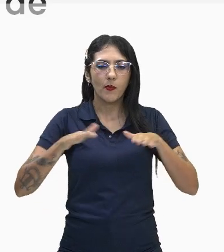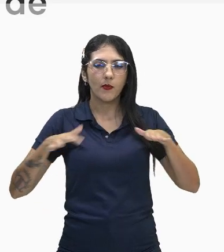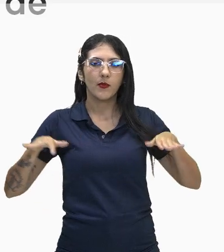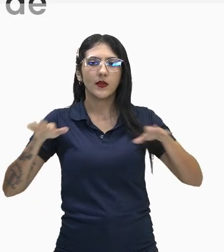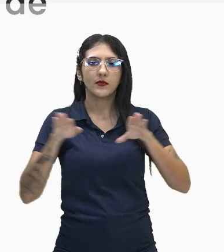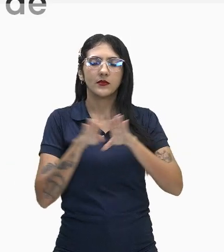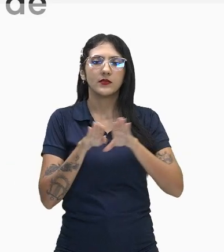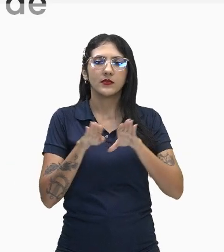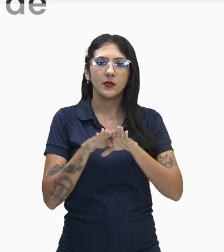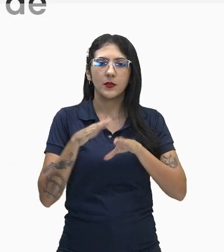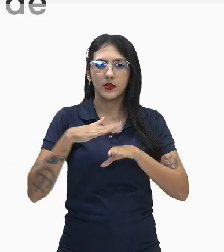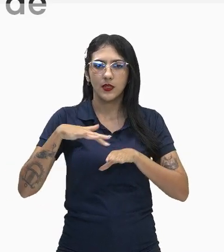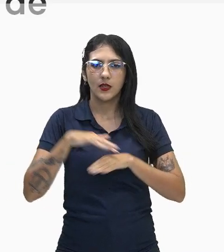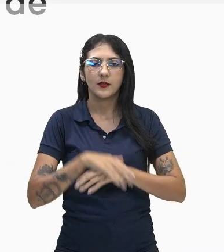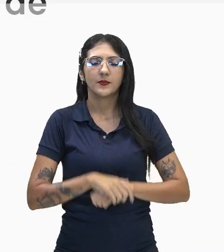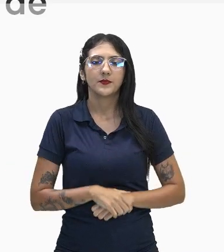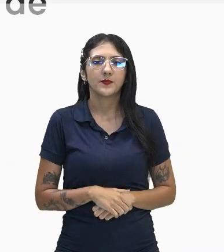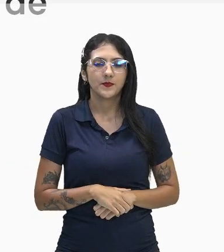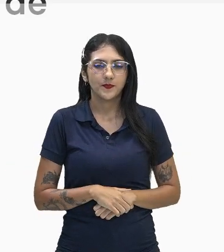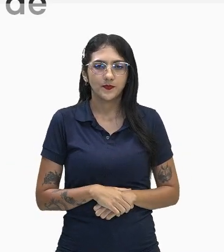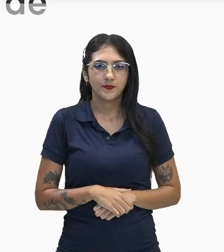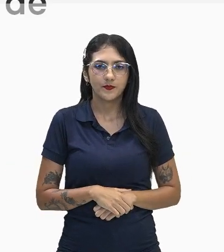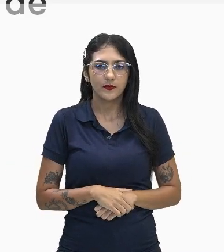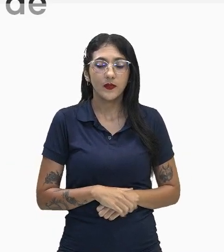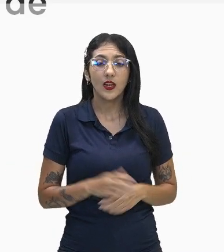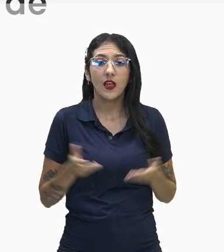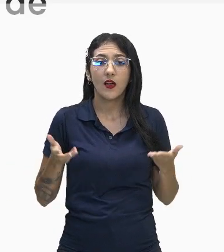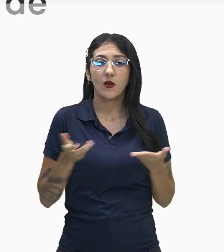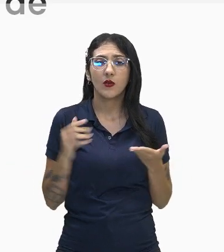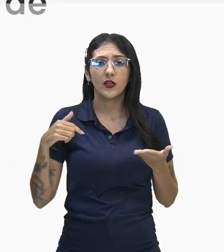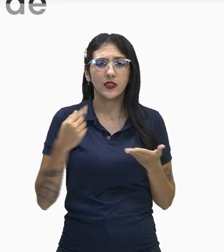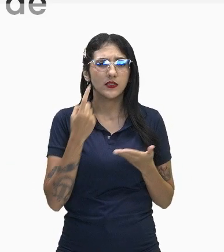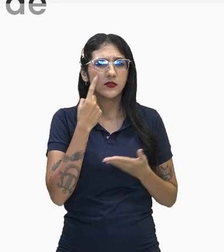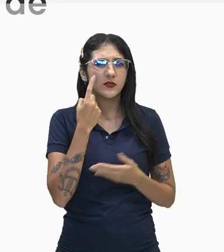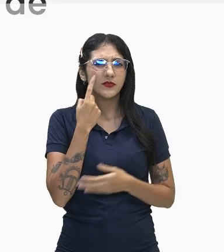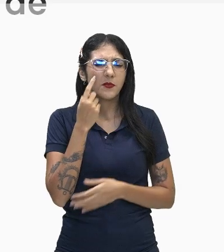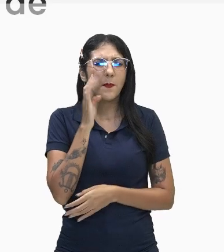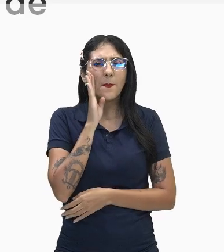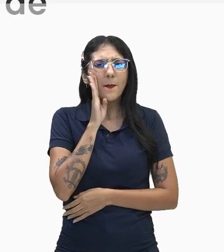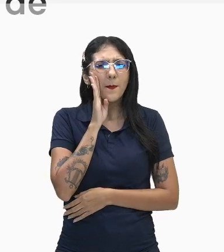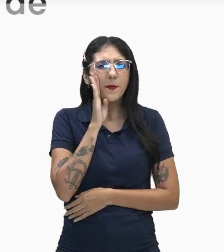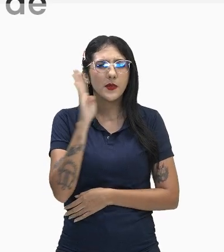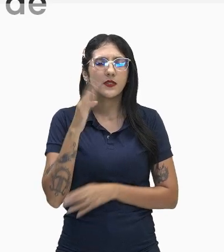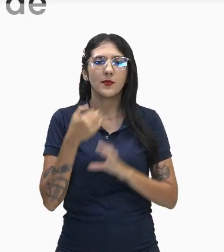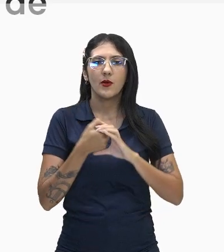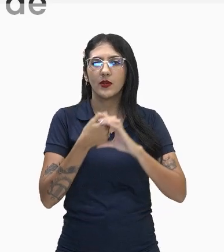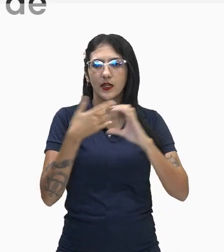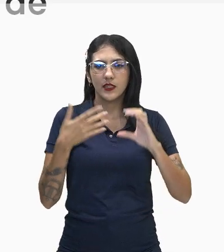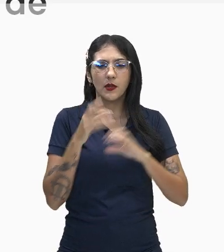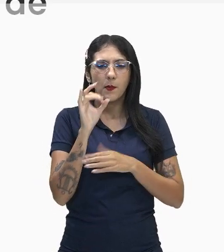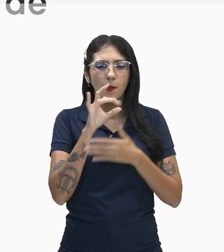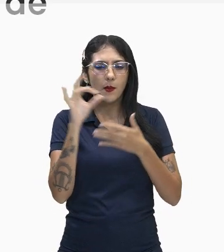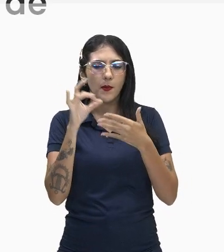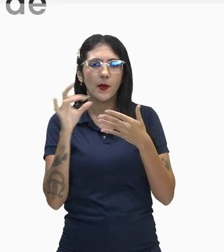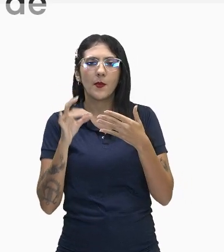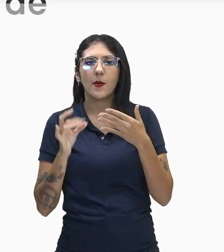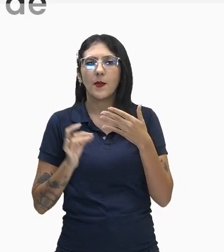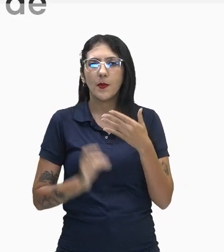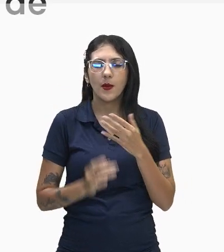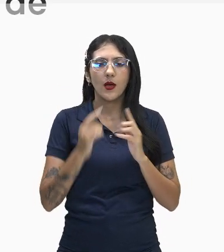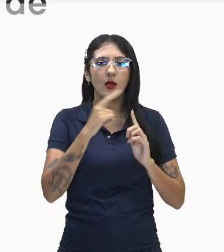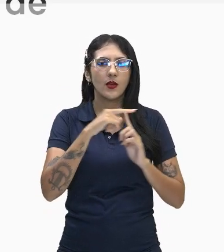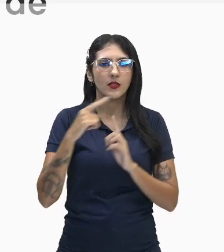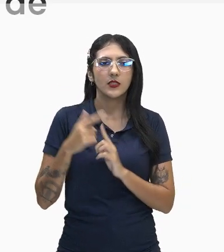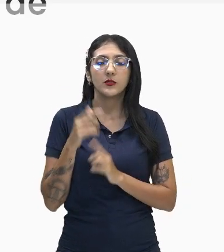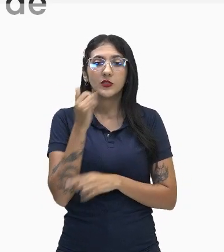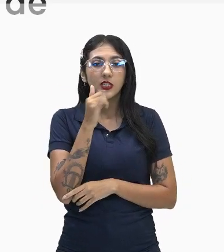das marés e das ondas. E aí a gente vai verificar as principais características de cada uma dessas